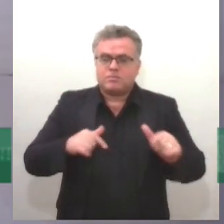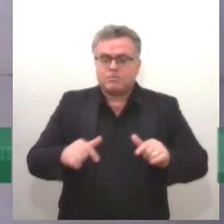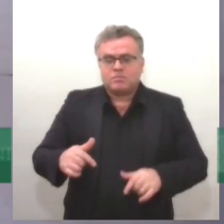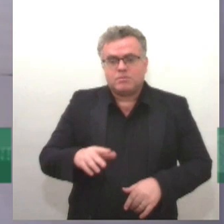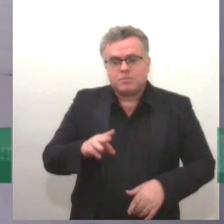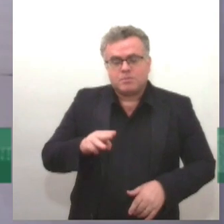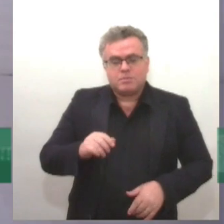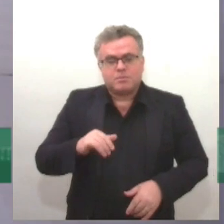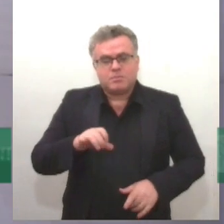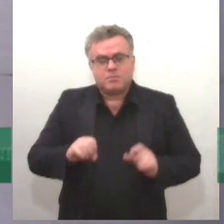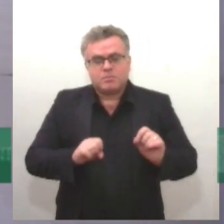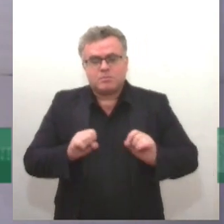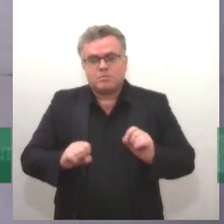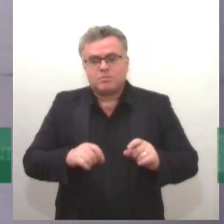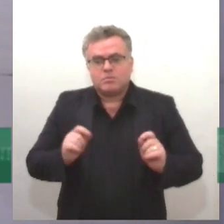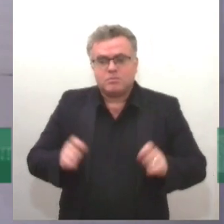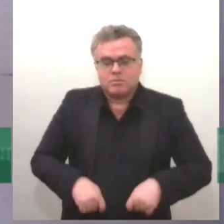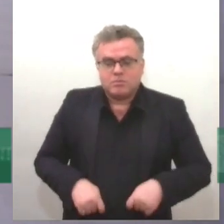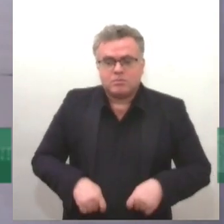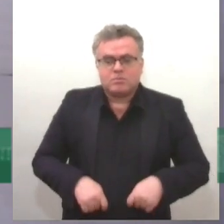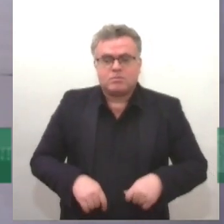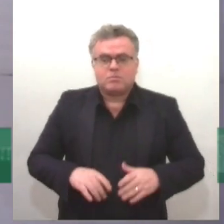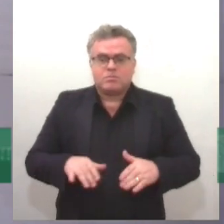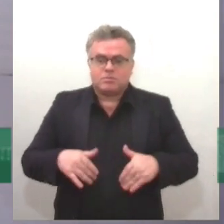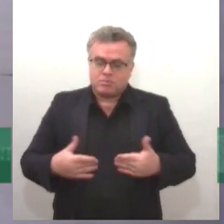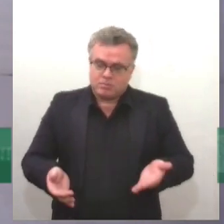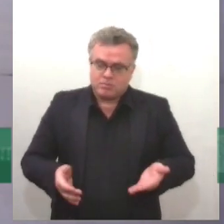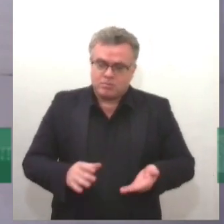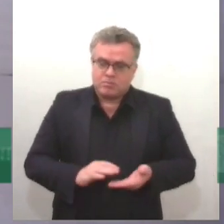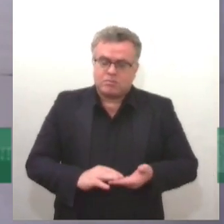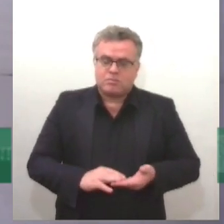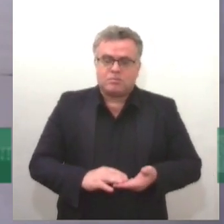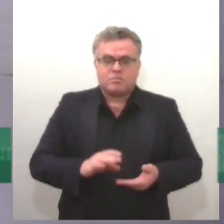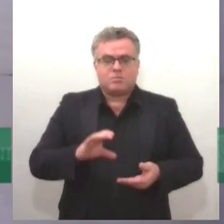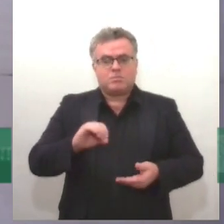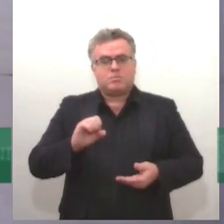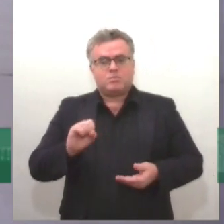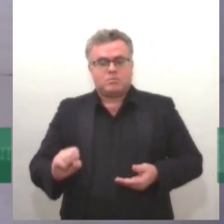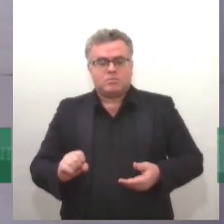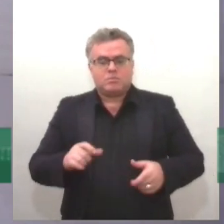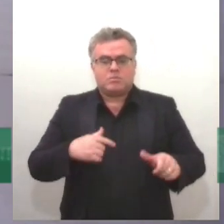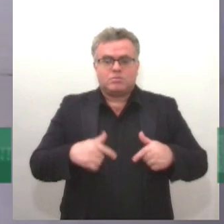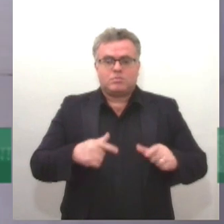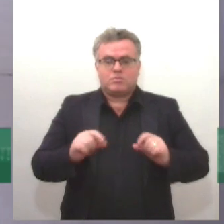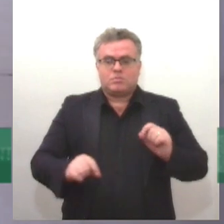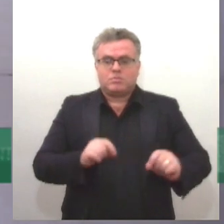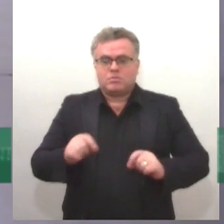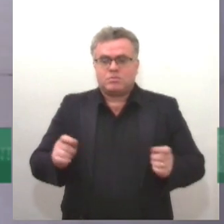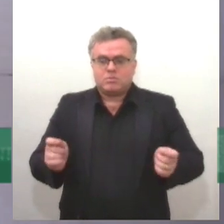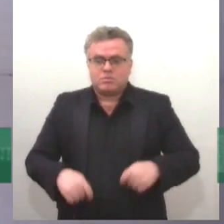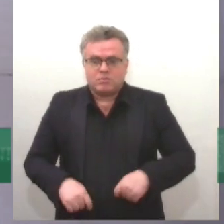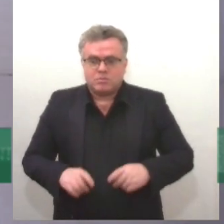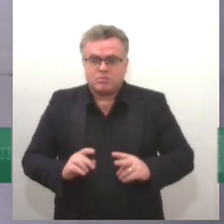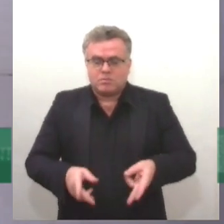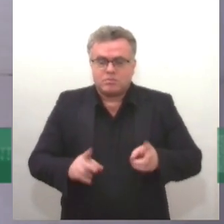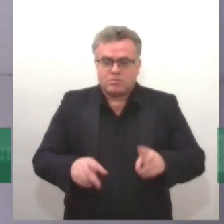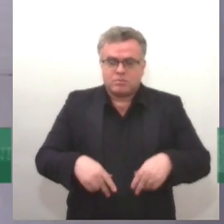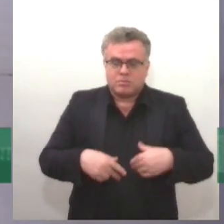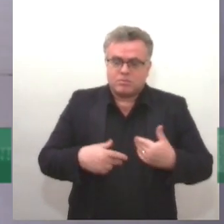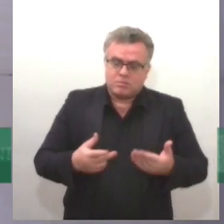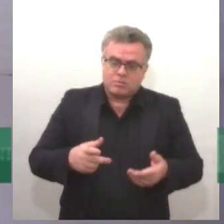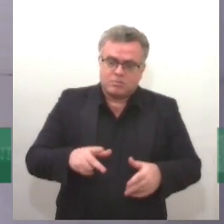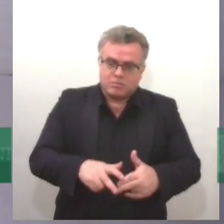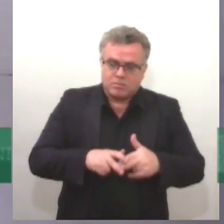por terceirização e OSs por atividades meio, execução por atividades fim. Rosiniura, explica para a gente, por favor, o